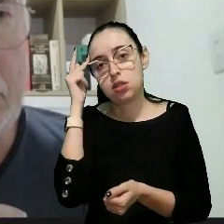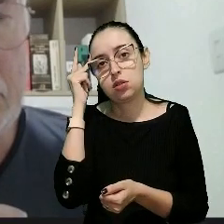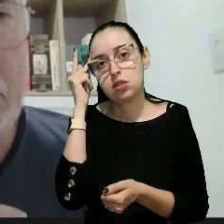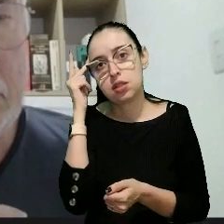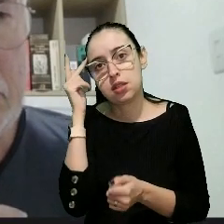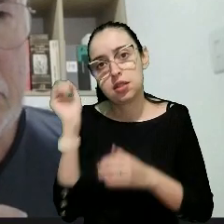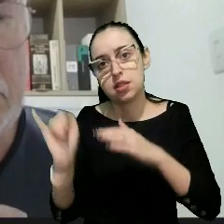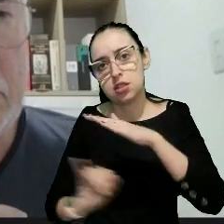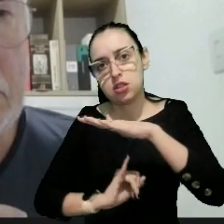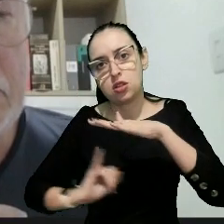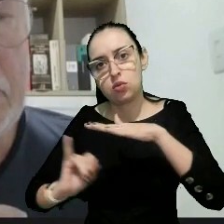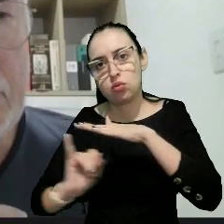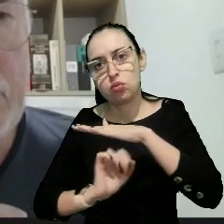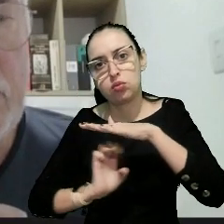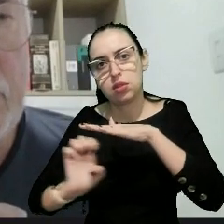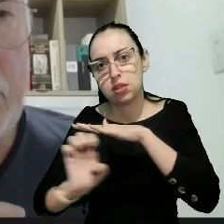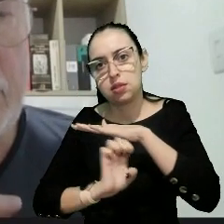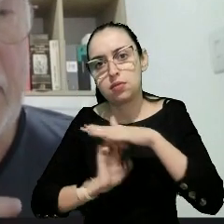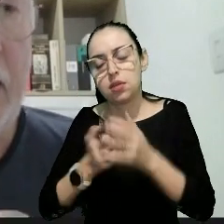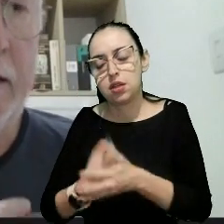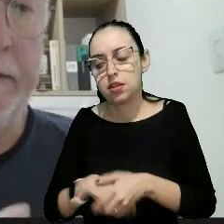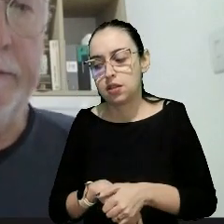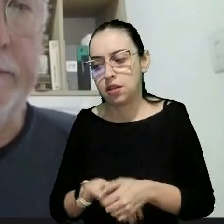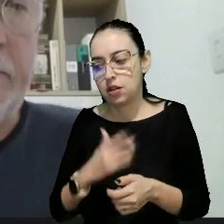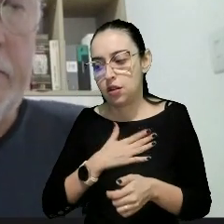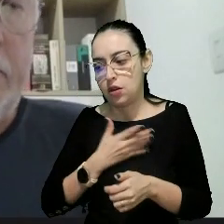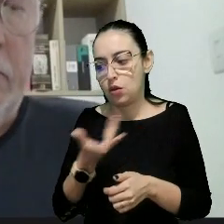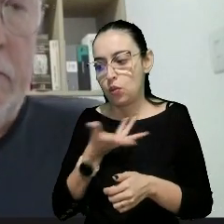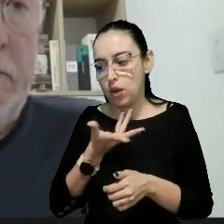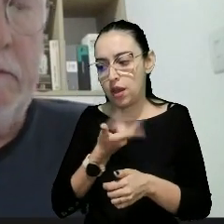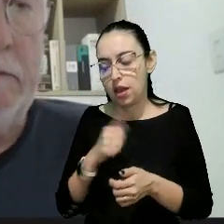rapidamente. As empresas,